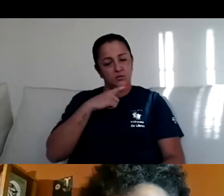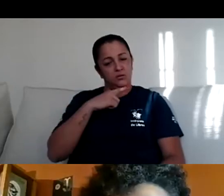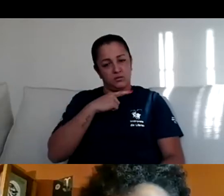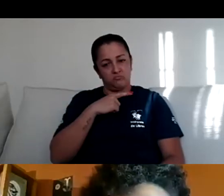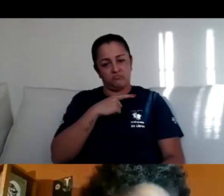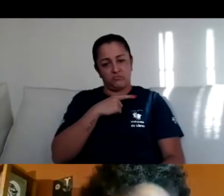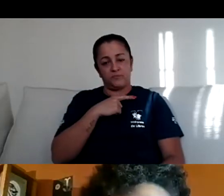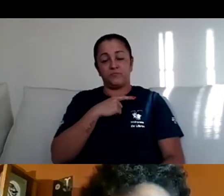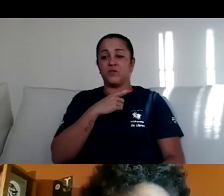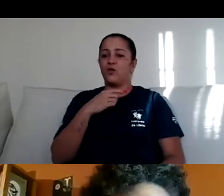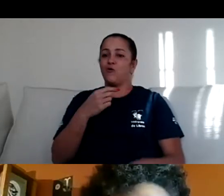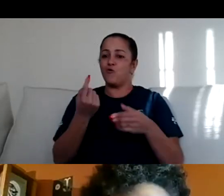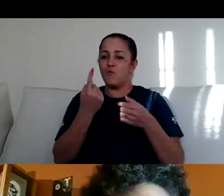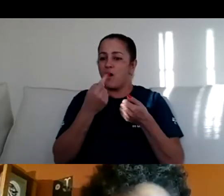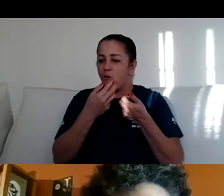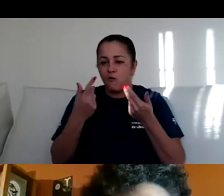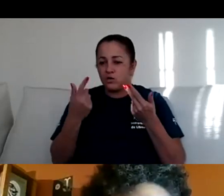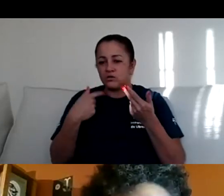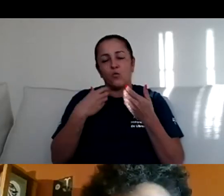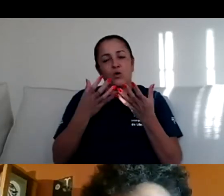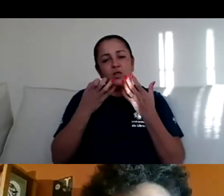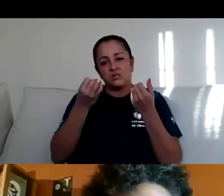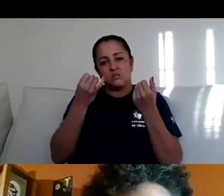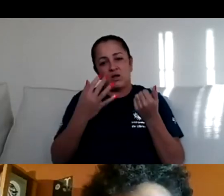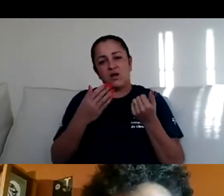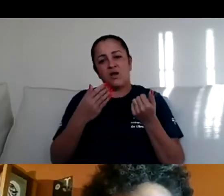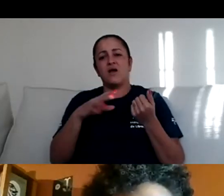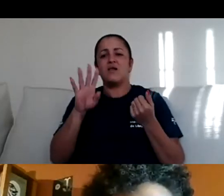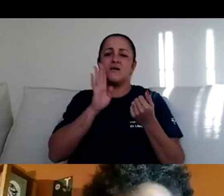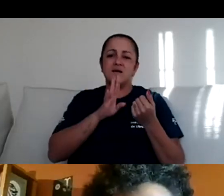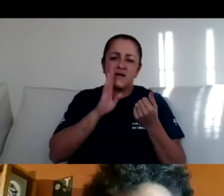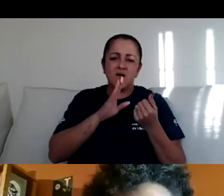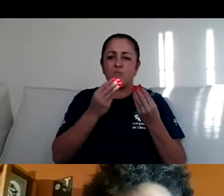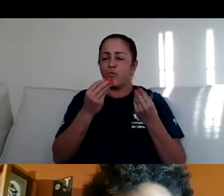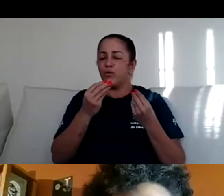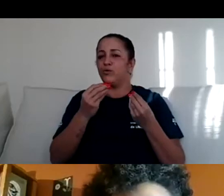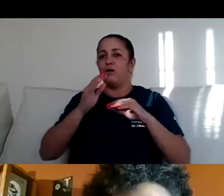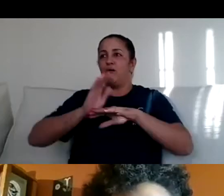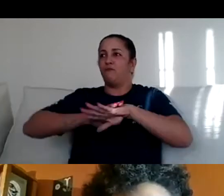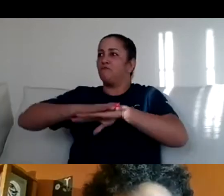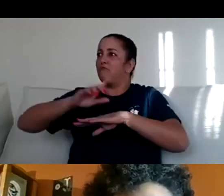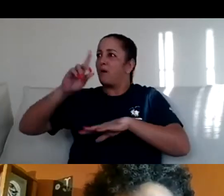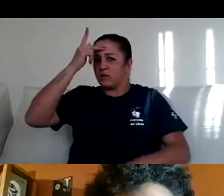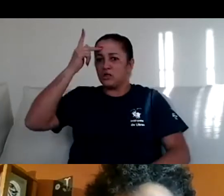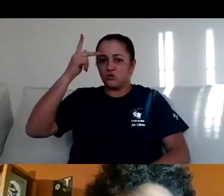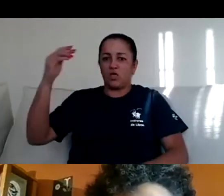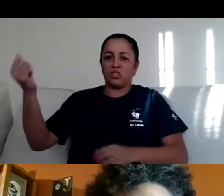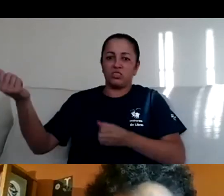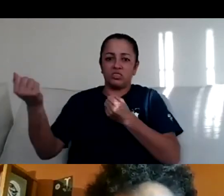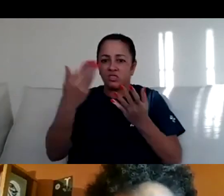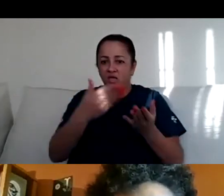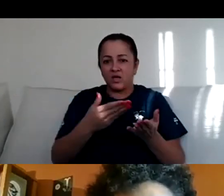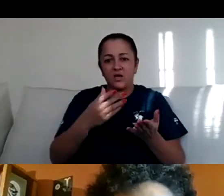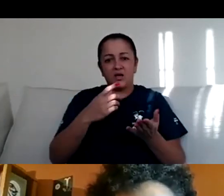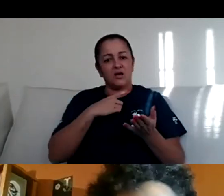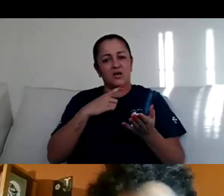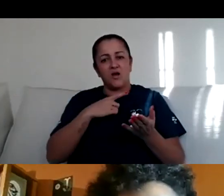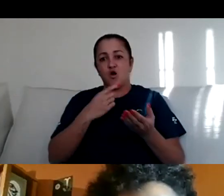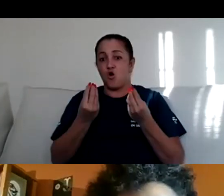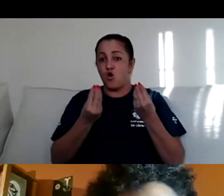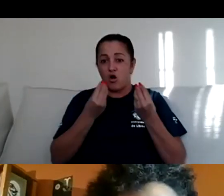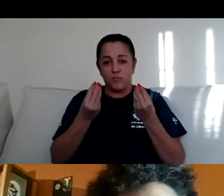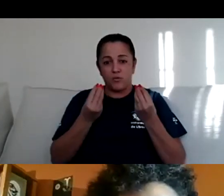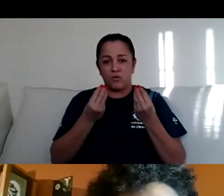e uma coisa, assim, que eu queria falar, é legal a iniciativa, esses dias o usuário do o livro da Michelle Obama, é um livro que está com